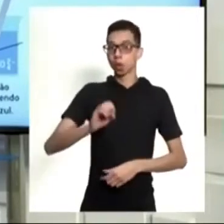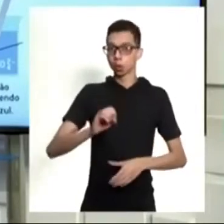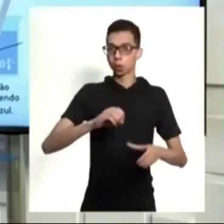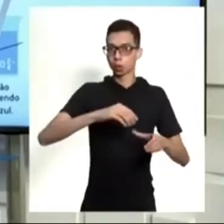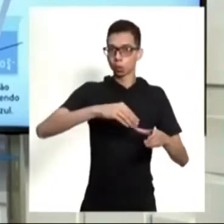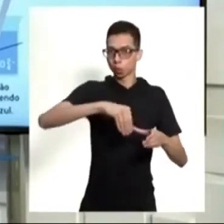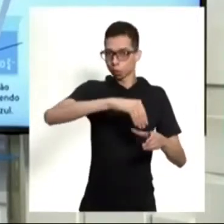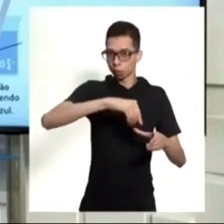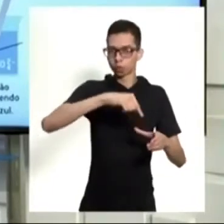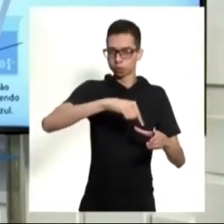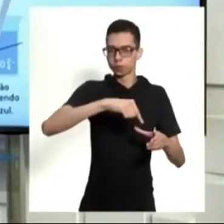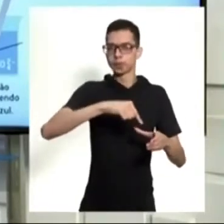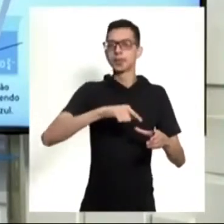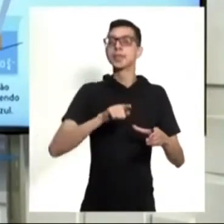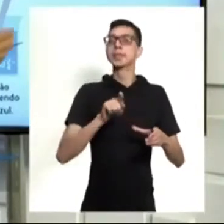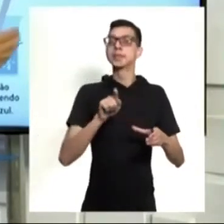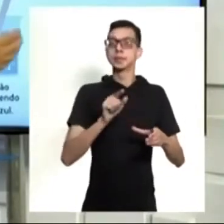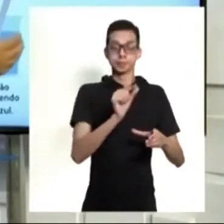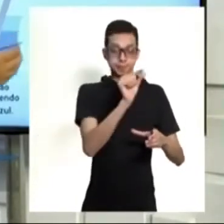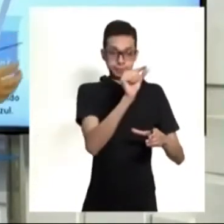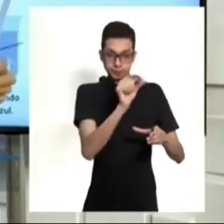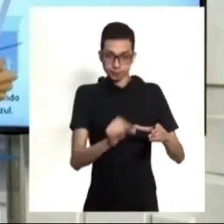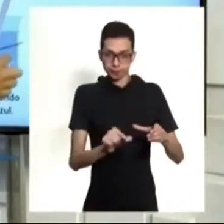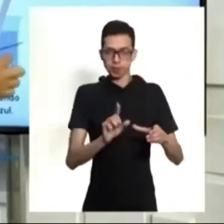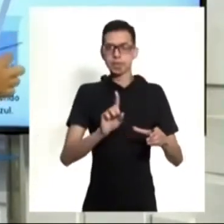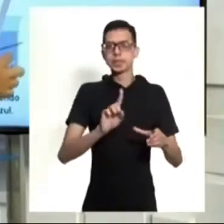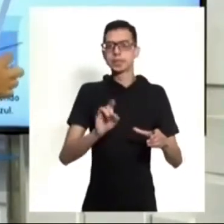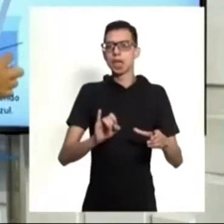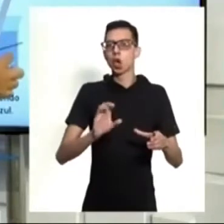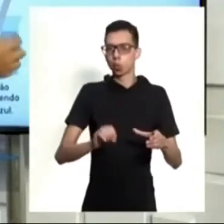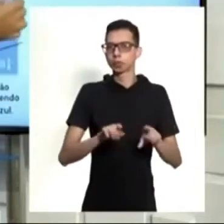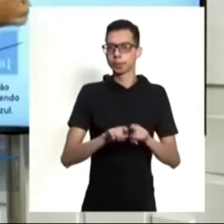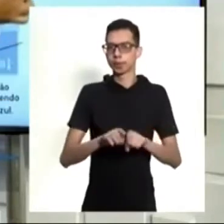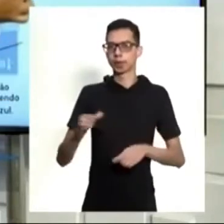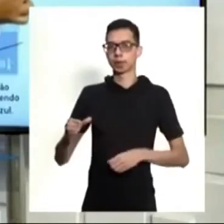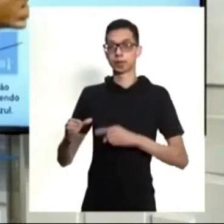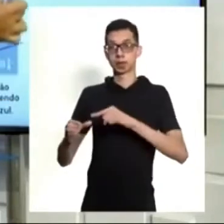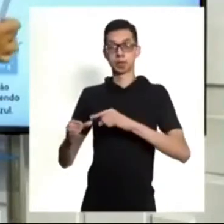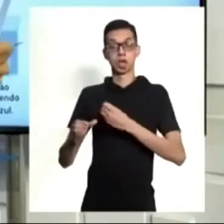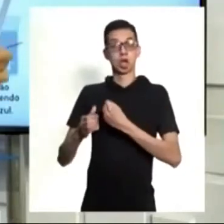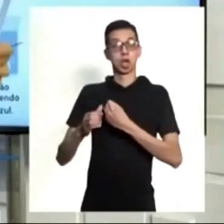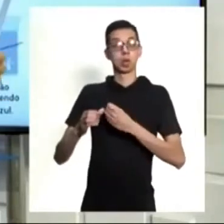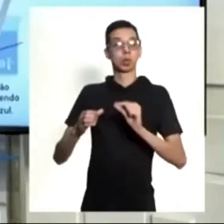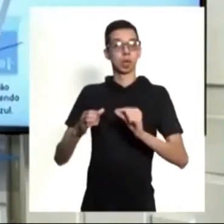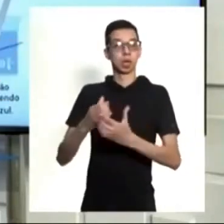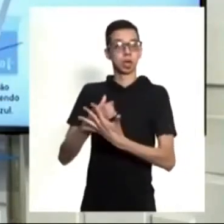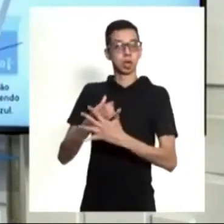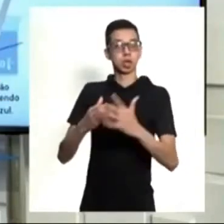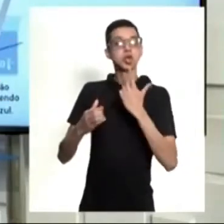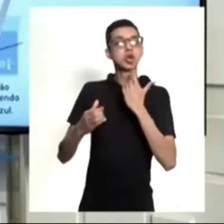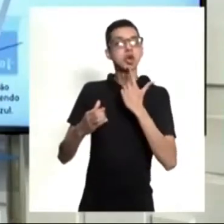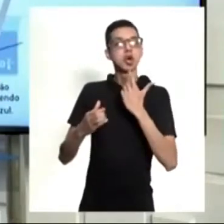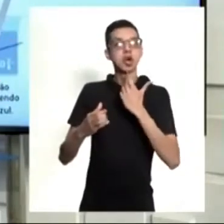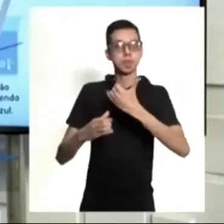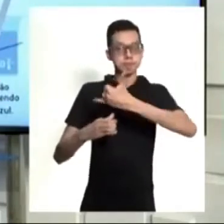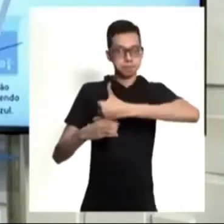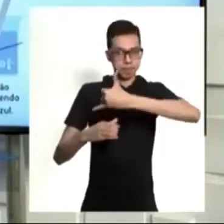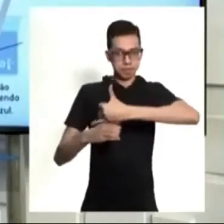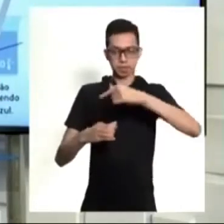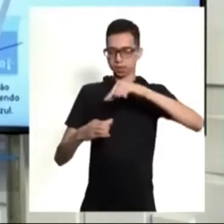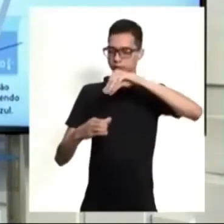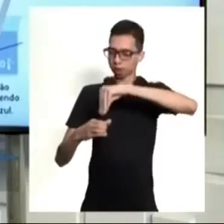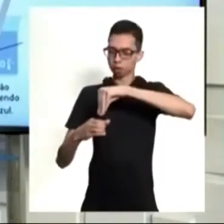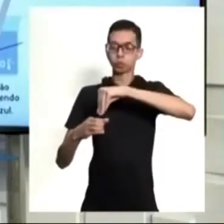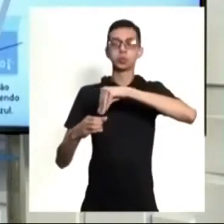uma barra também de zinco. Aqui ele usa uma solução que tem cobre lá dentro e utiliza também uma barra que tem cobre. Então essa